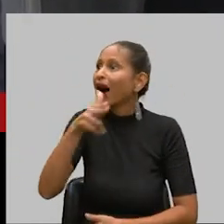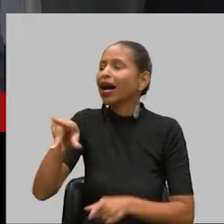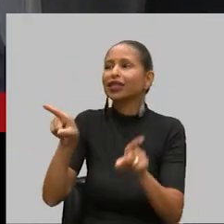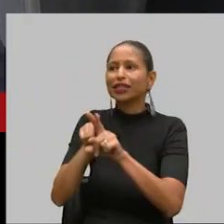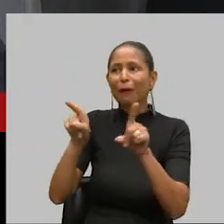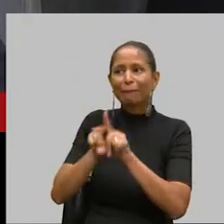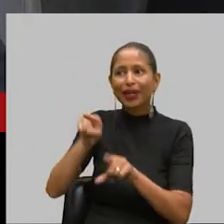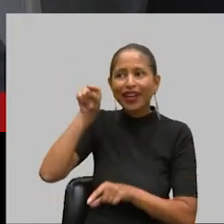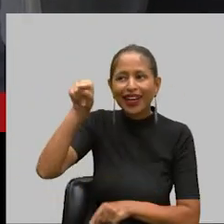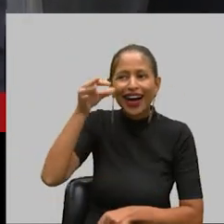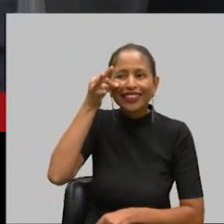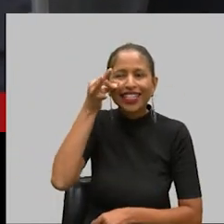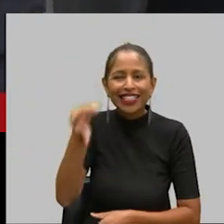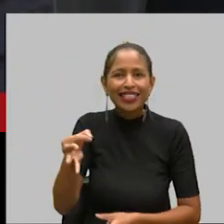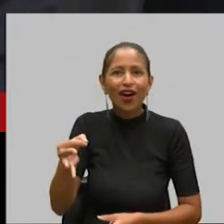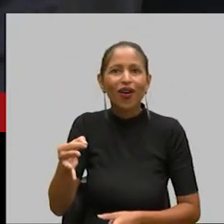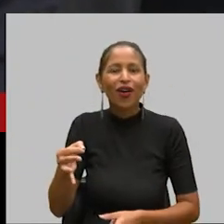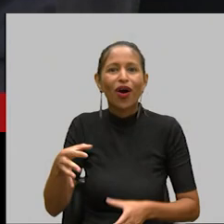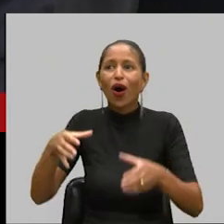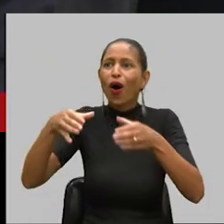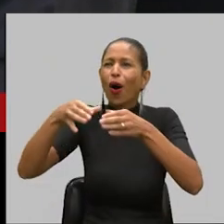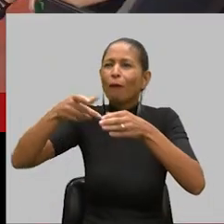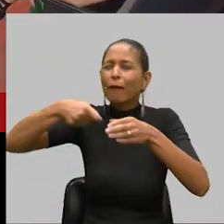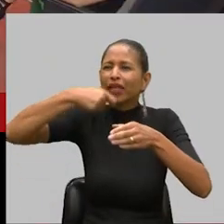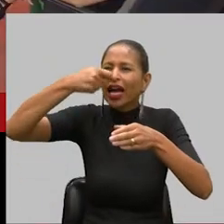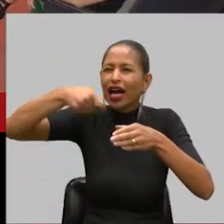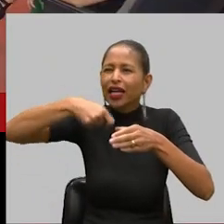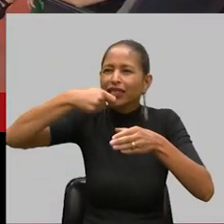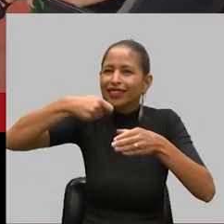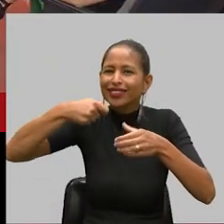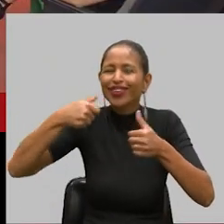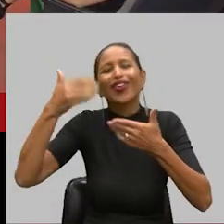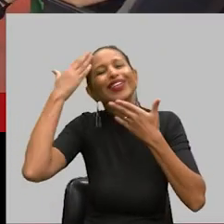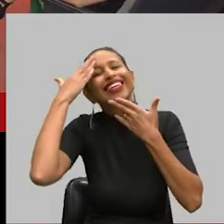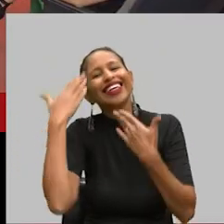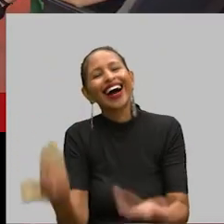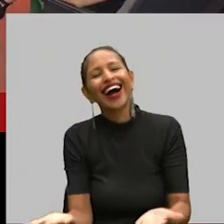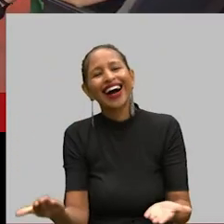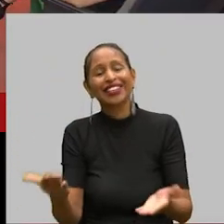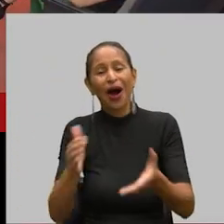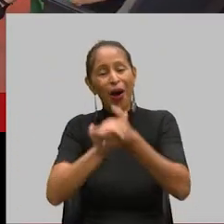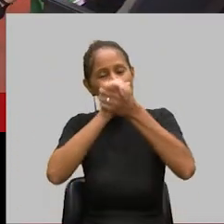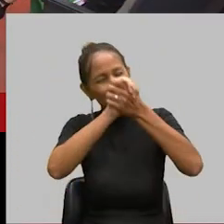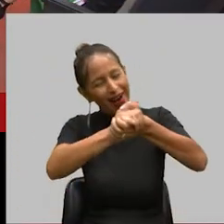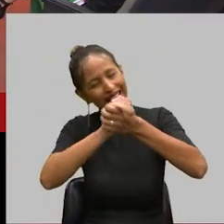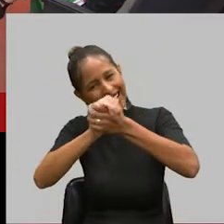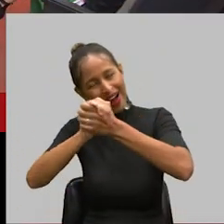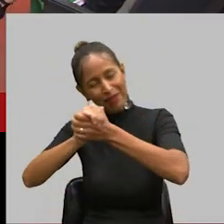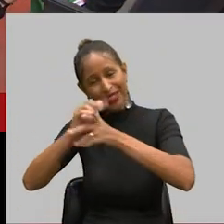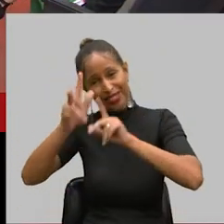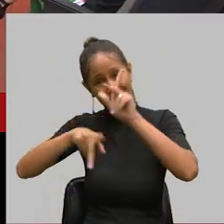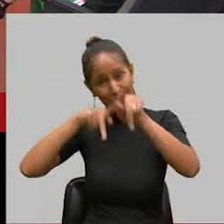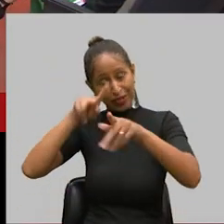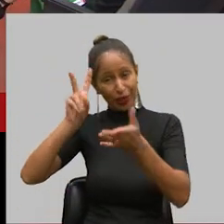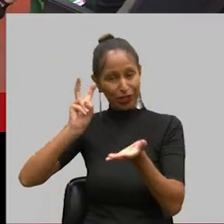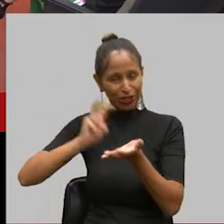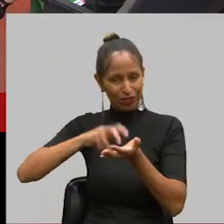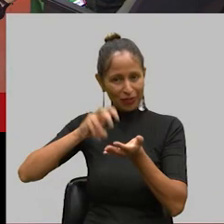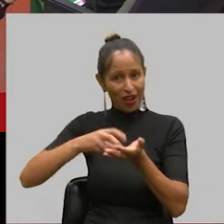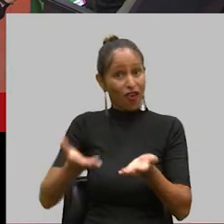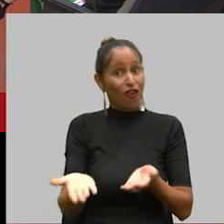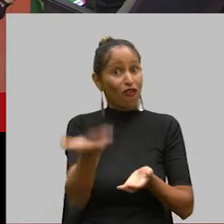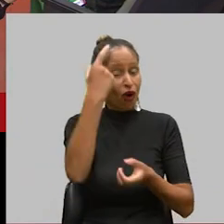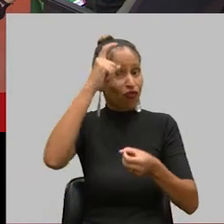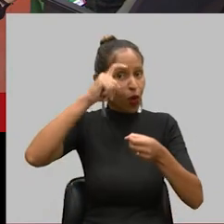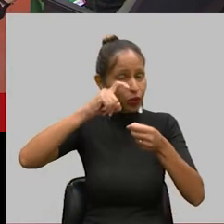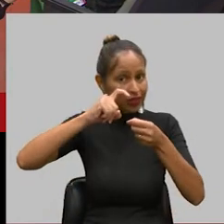tempo todo e o marmitex Será que tá bom vamos lá obrigado Parabéns a todos que tiveram aqui pela manhã e vamos voltar